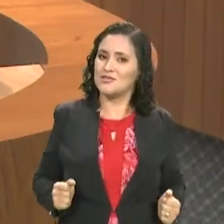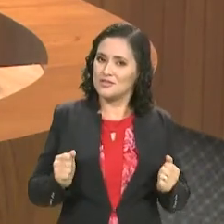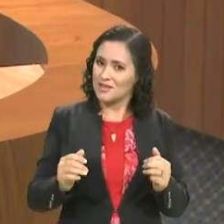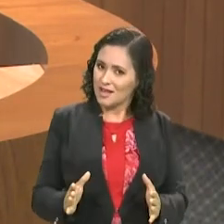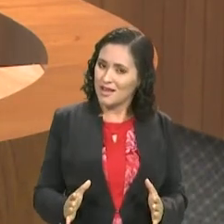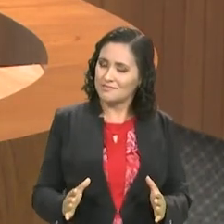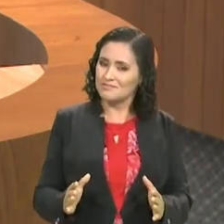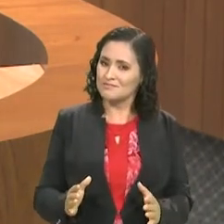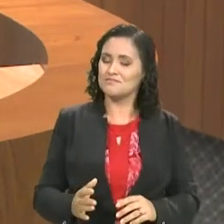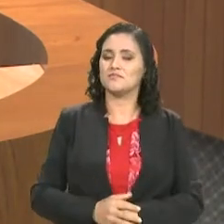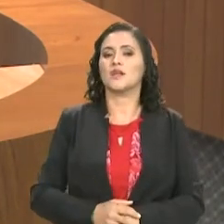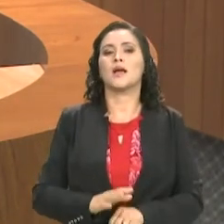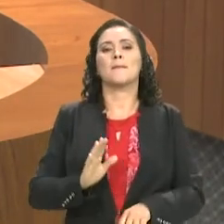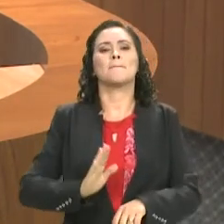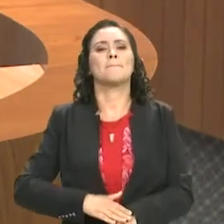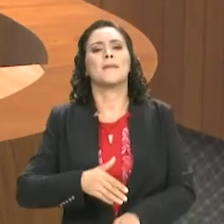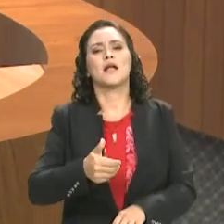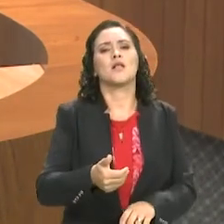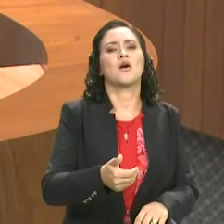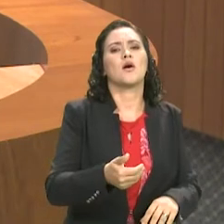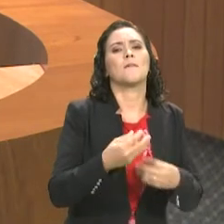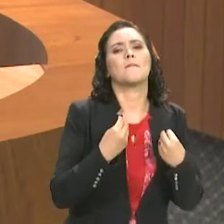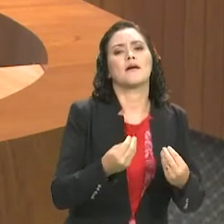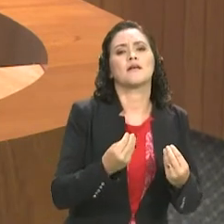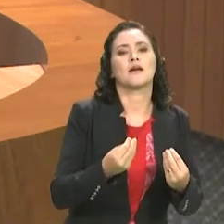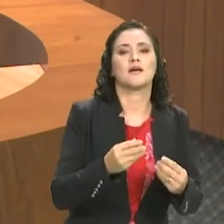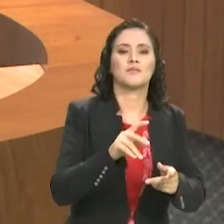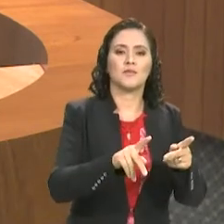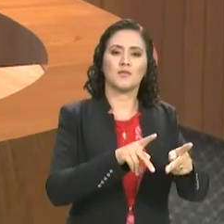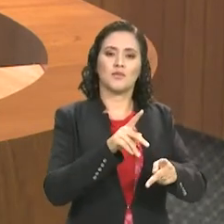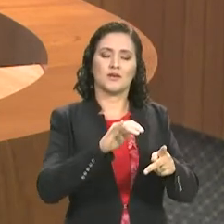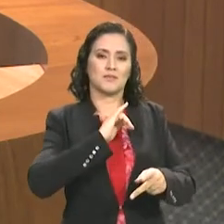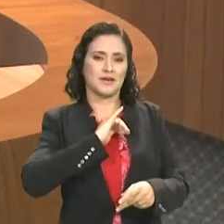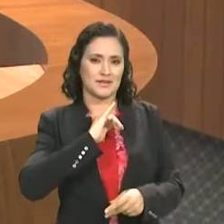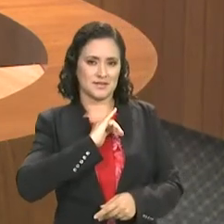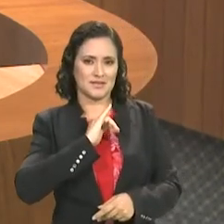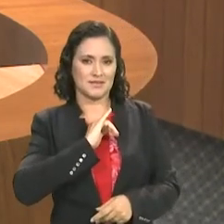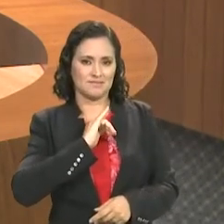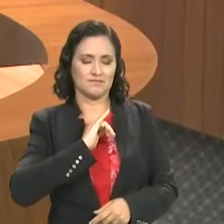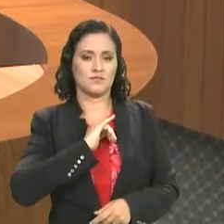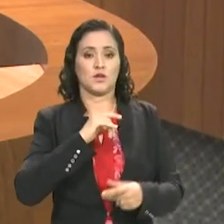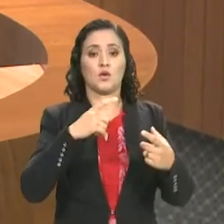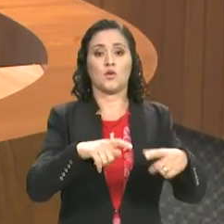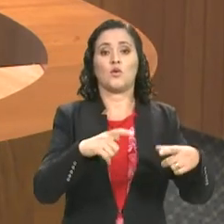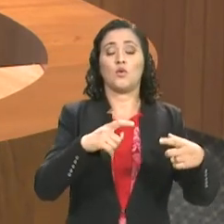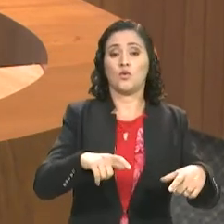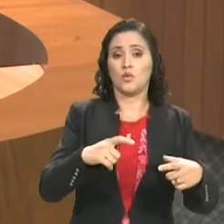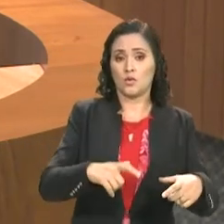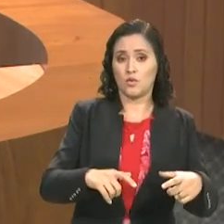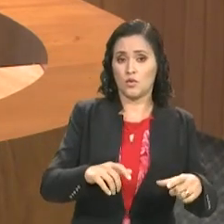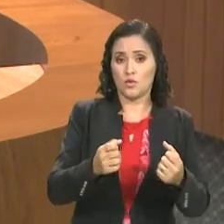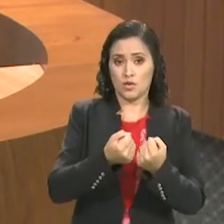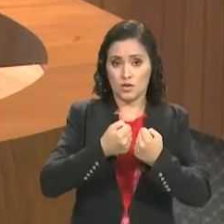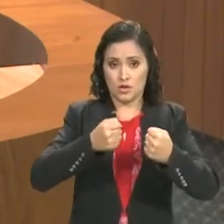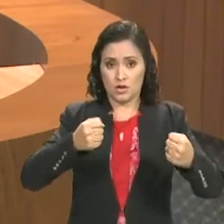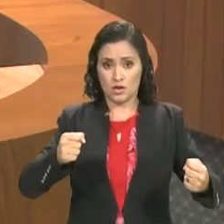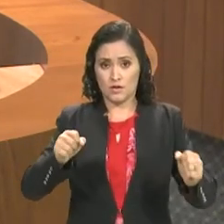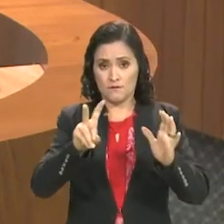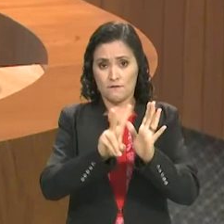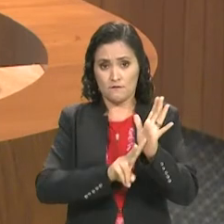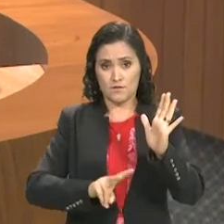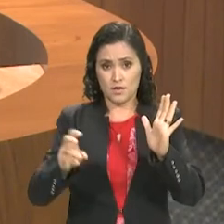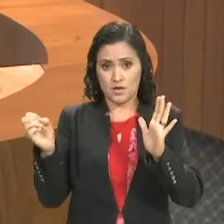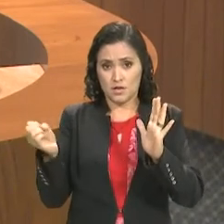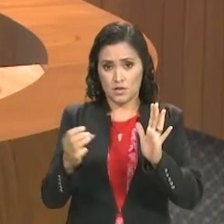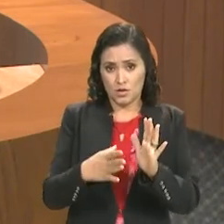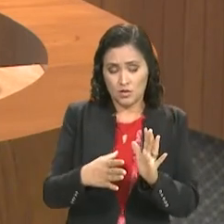senhor presidente. Quando a obra foi levada lá para o bairro que está sendo feito, ali na Grande Vila Nova, na verdade, no bairro Senharol,